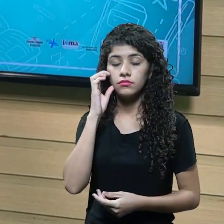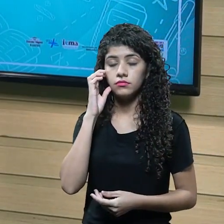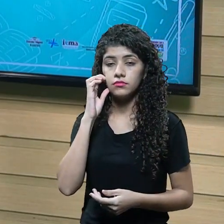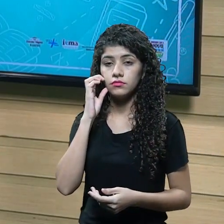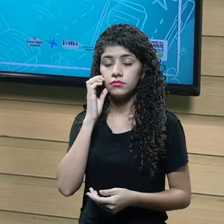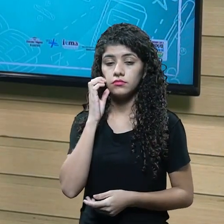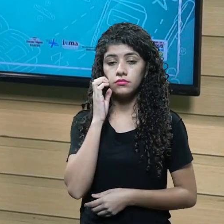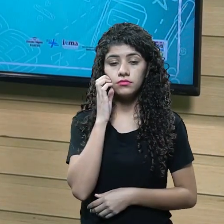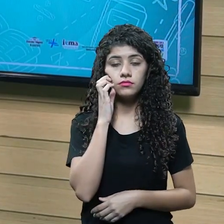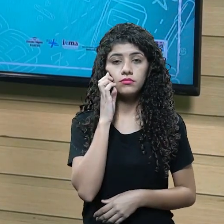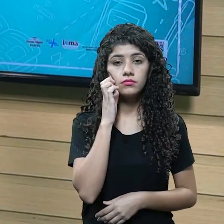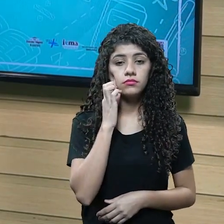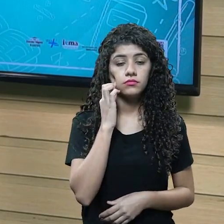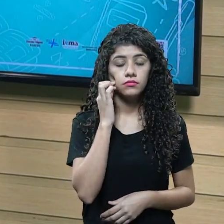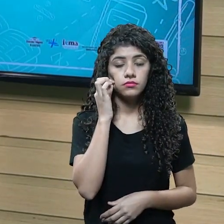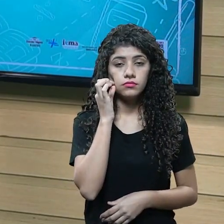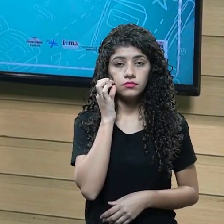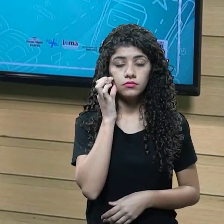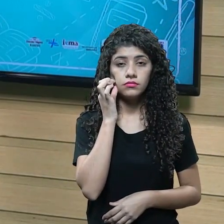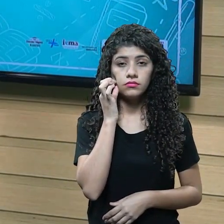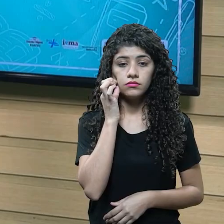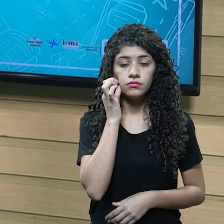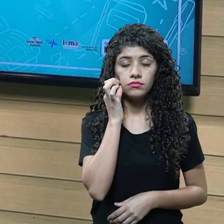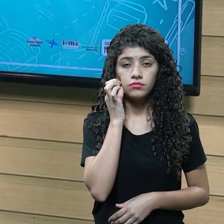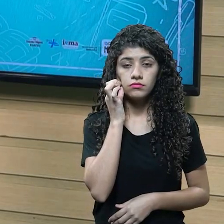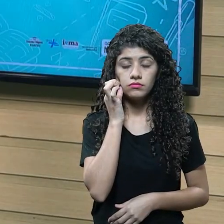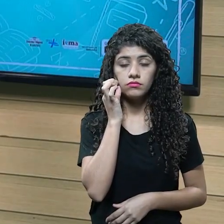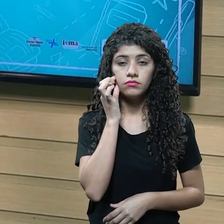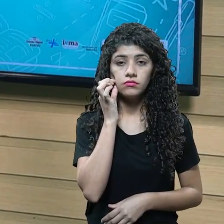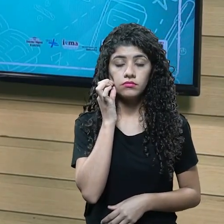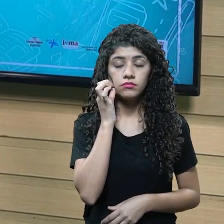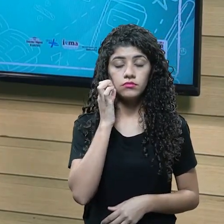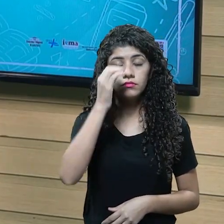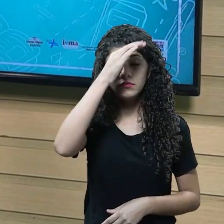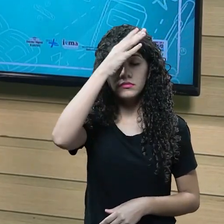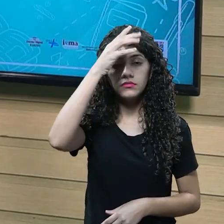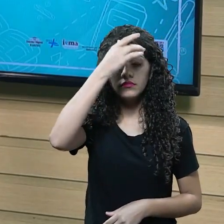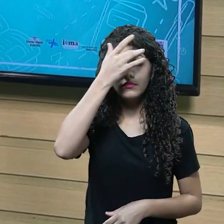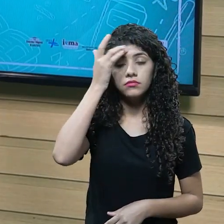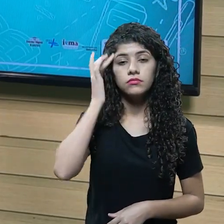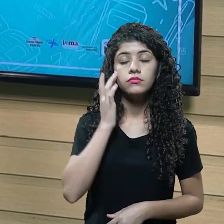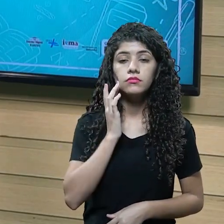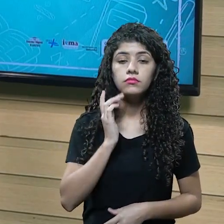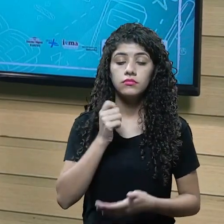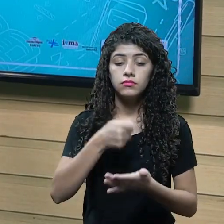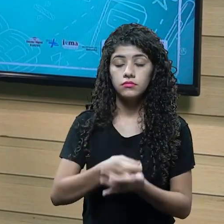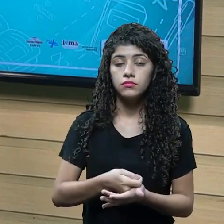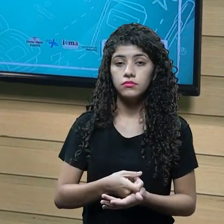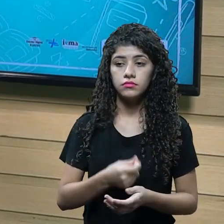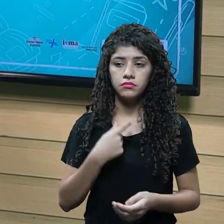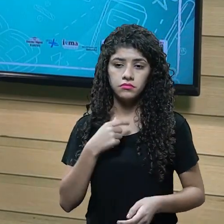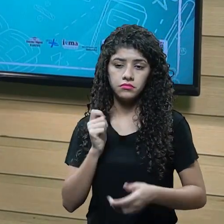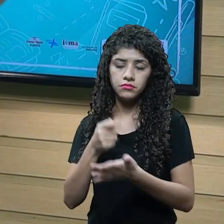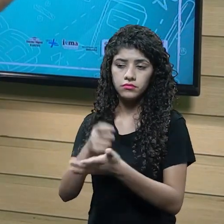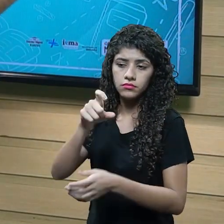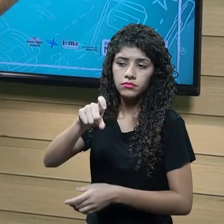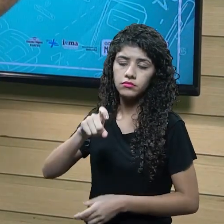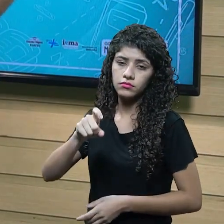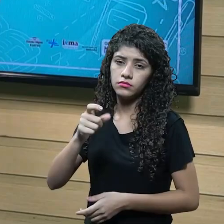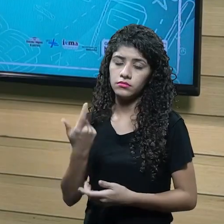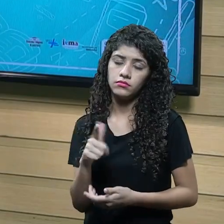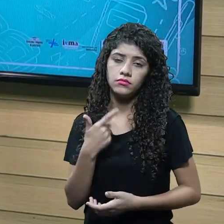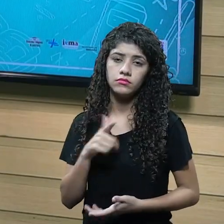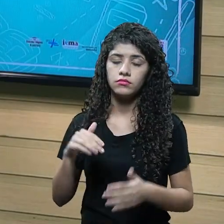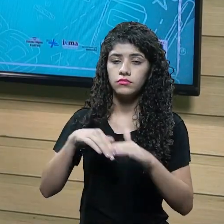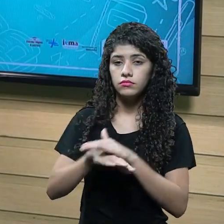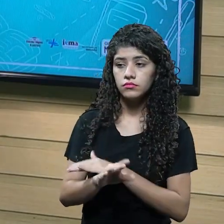direto para o consumidor. Ou seja, eu vendo o produto X, só que esse produto eu não tenho estoque. Como é que funciona? Eu compro do meu